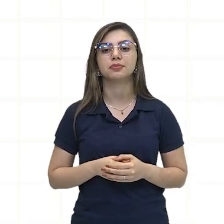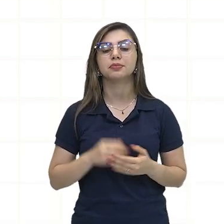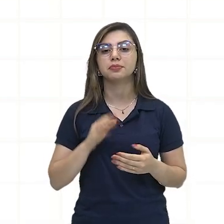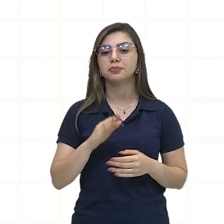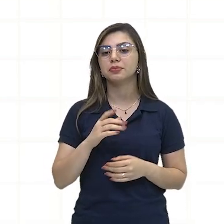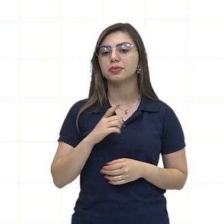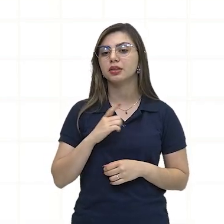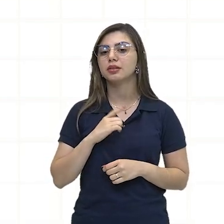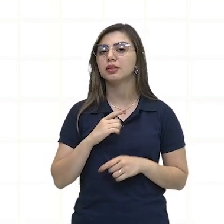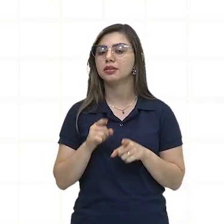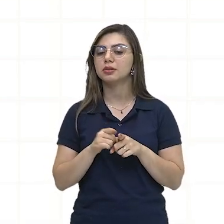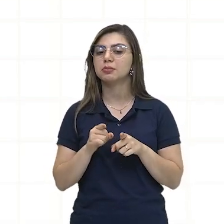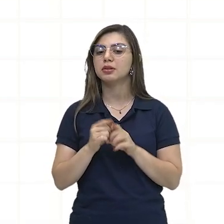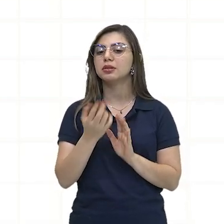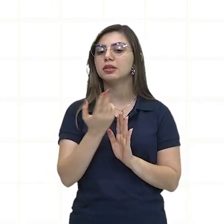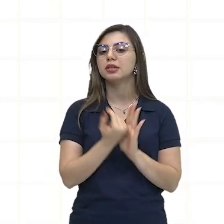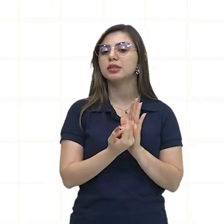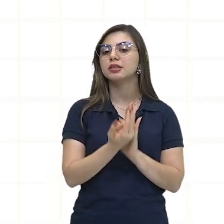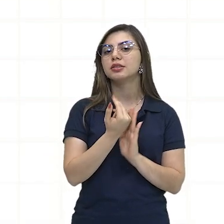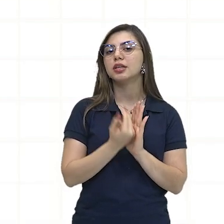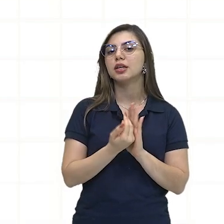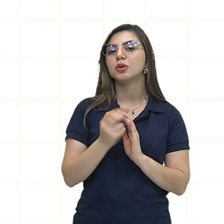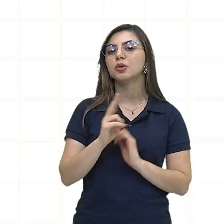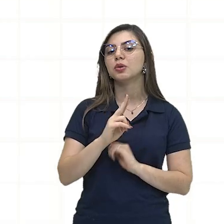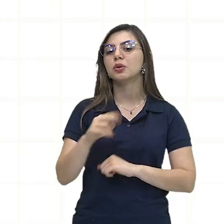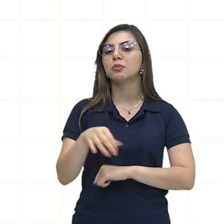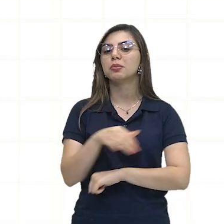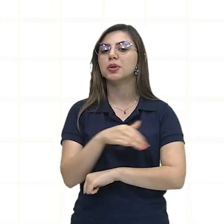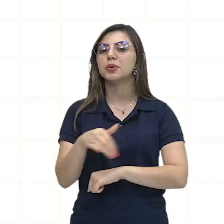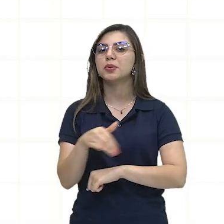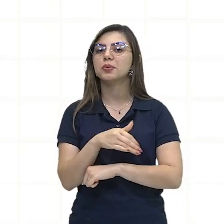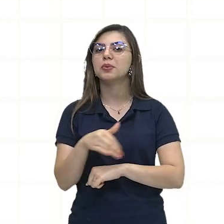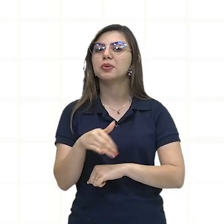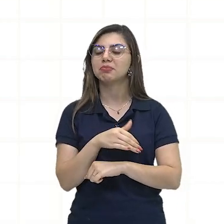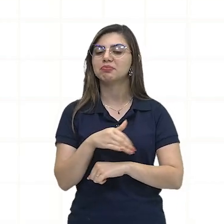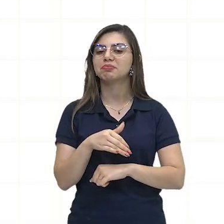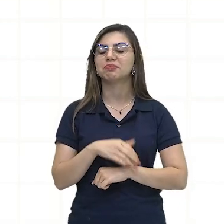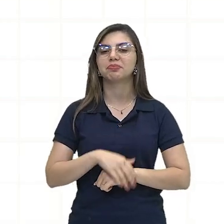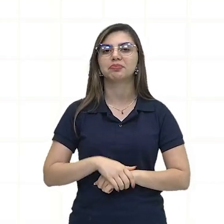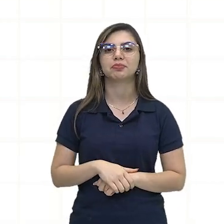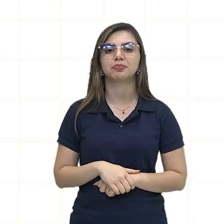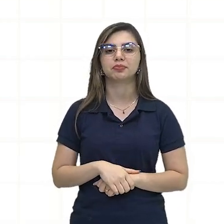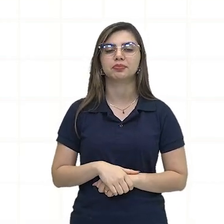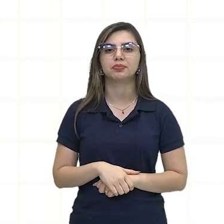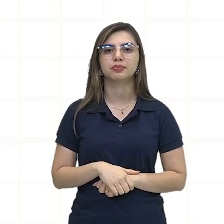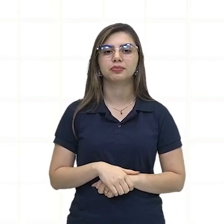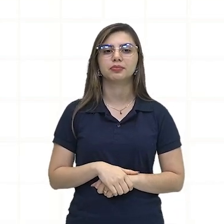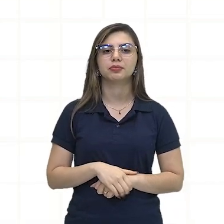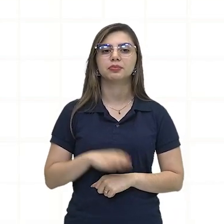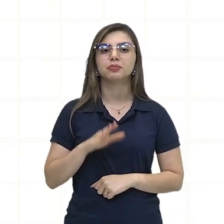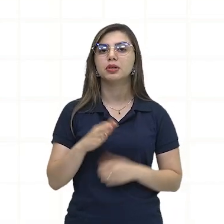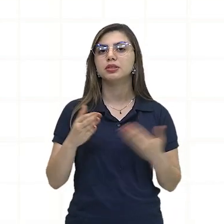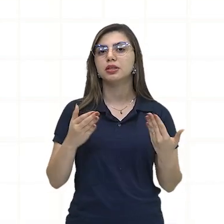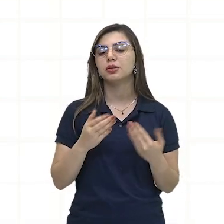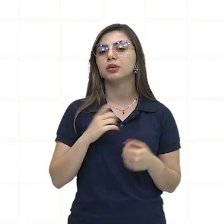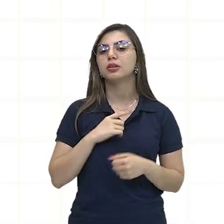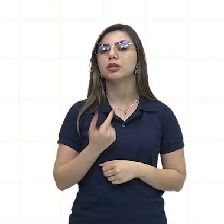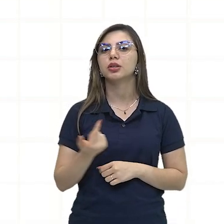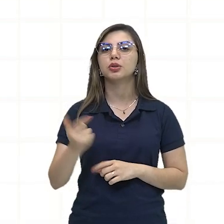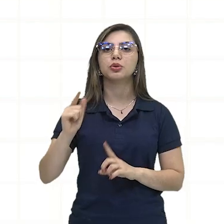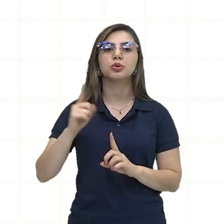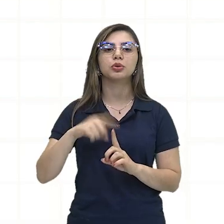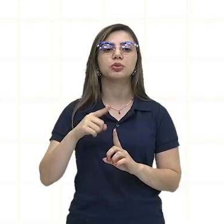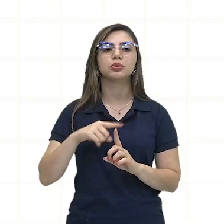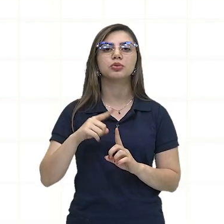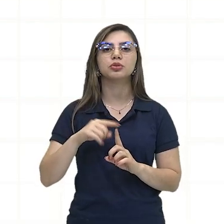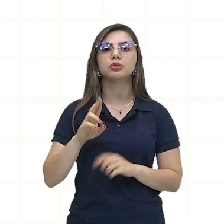das ruas que ficam próximo a essa residência. Perfeito? Passamos agora a mais uma representação, que